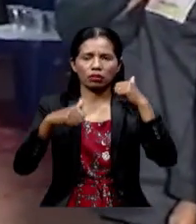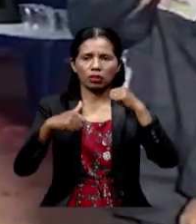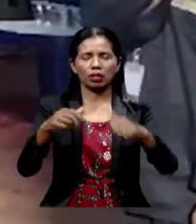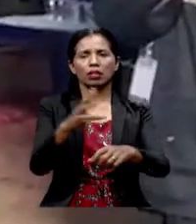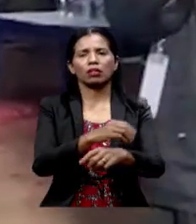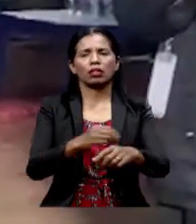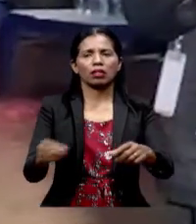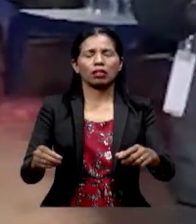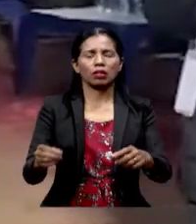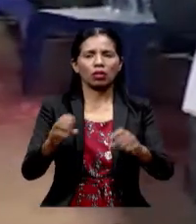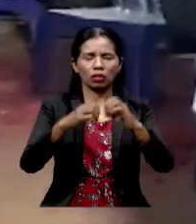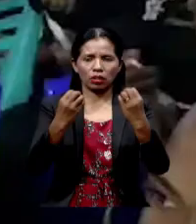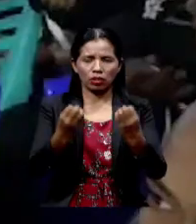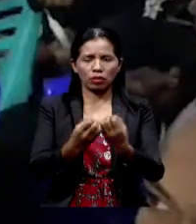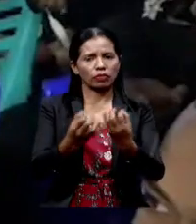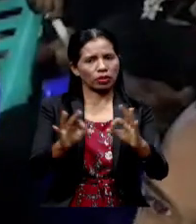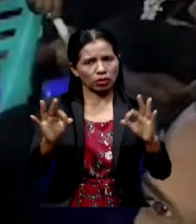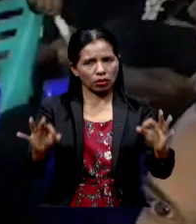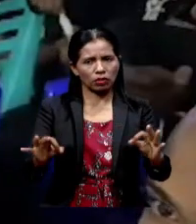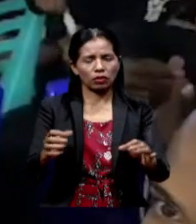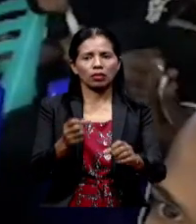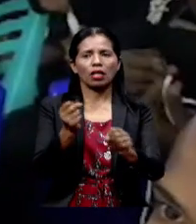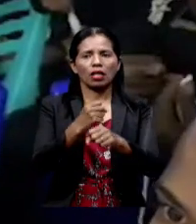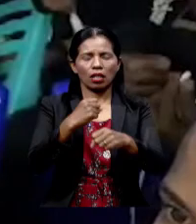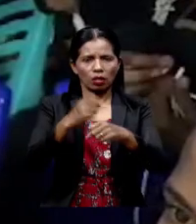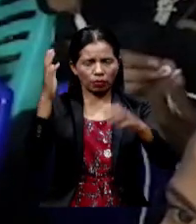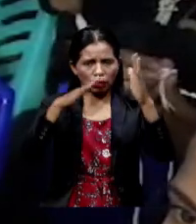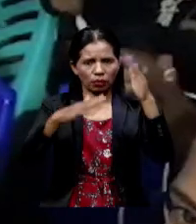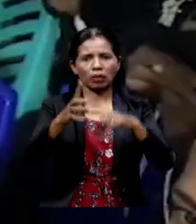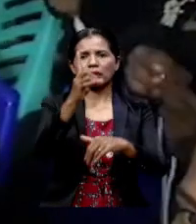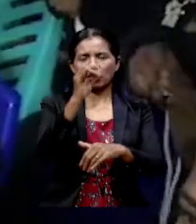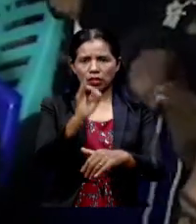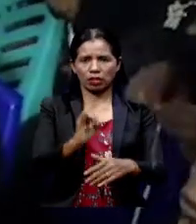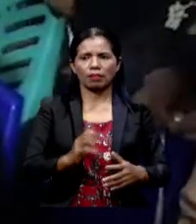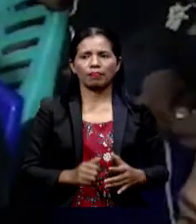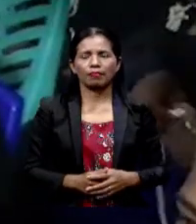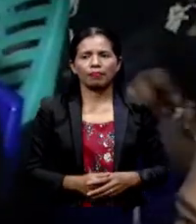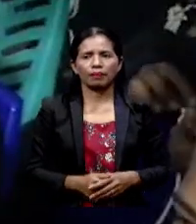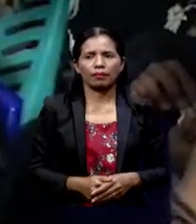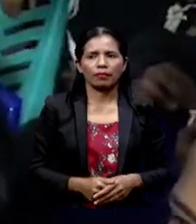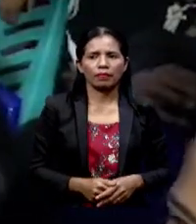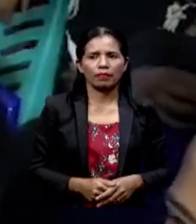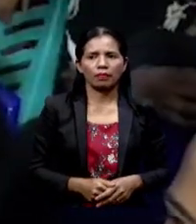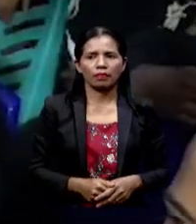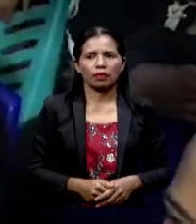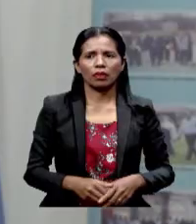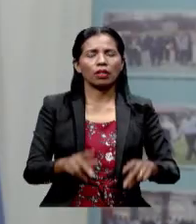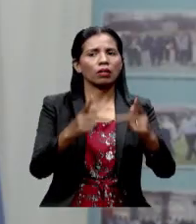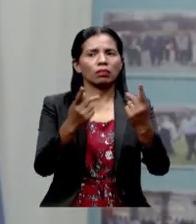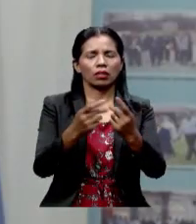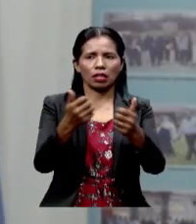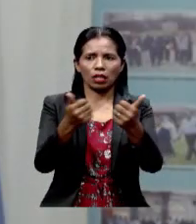que está extinto organização nian remata o de hamos confronto e adililaran. Como a Comissão Reguladora Arte Marcial